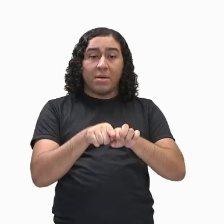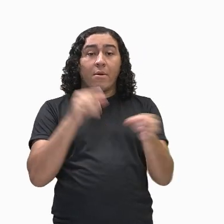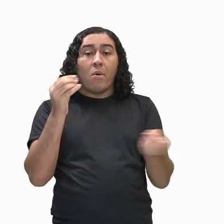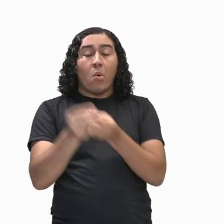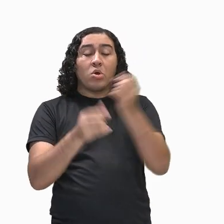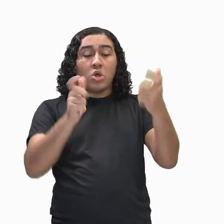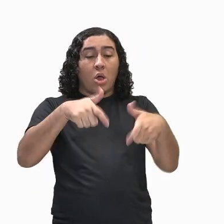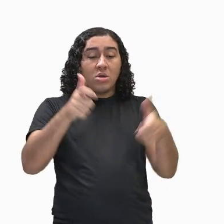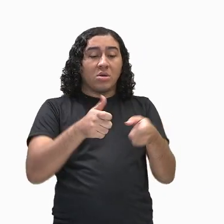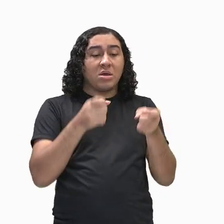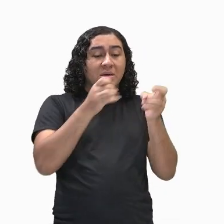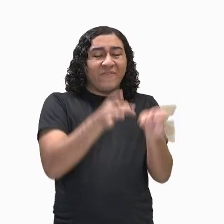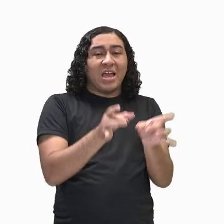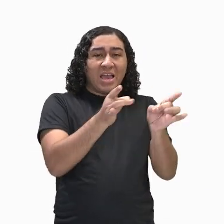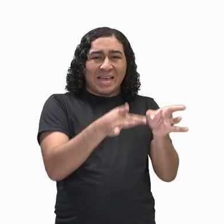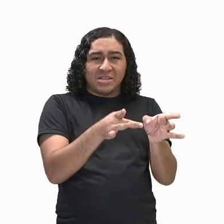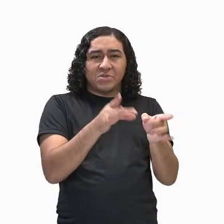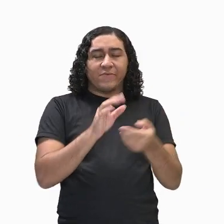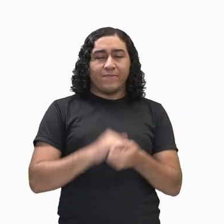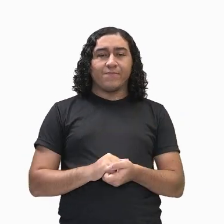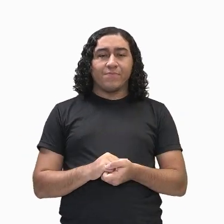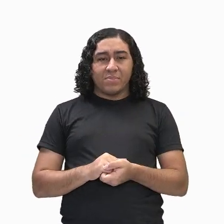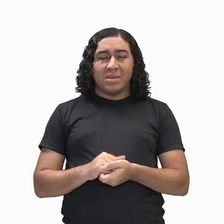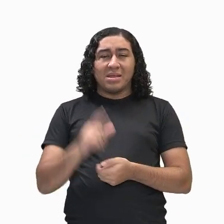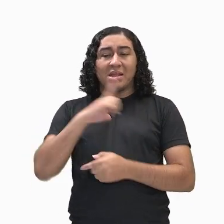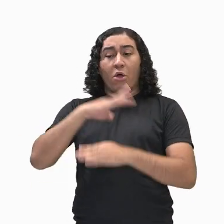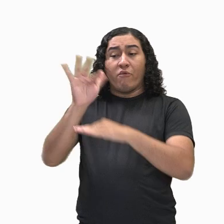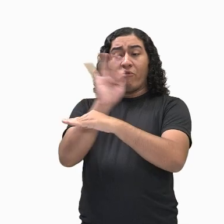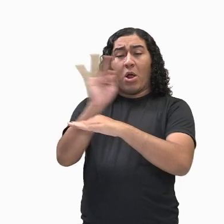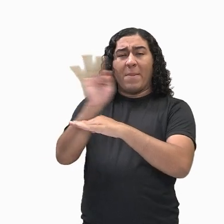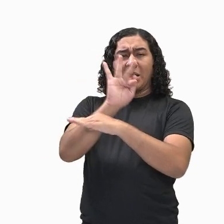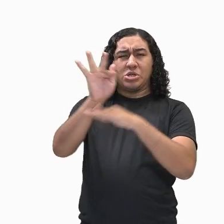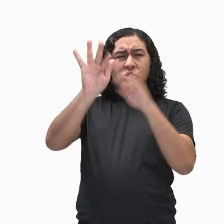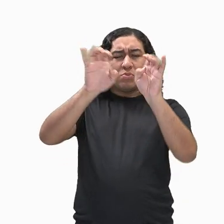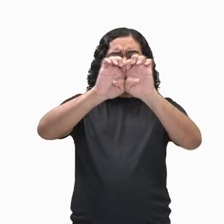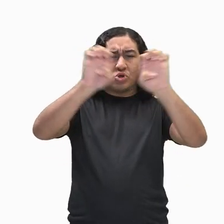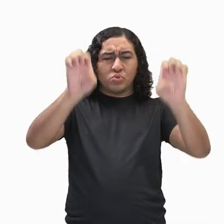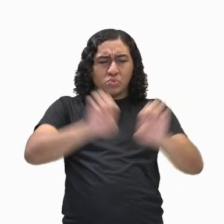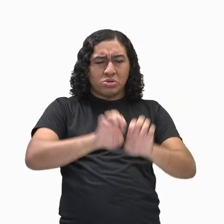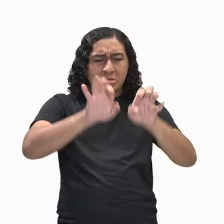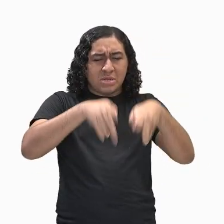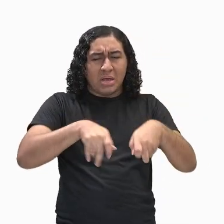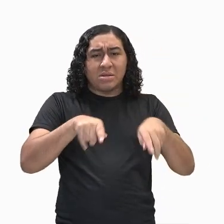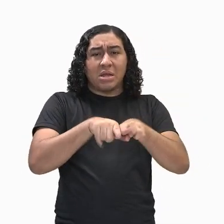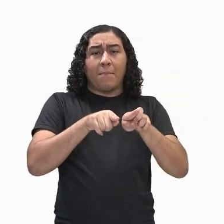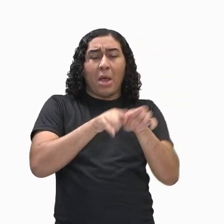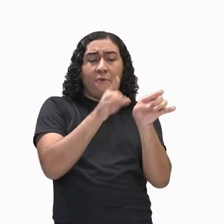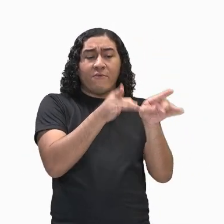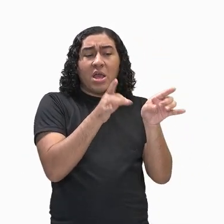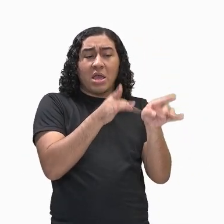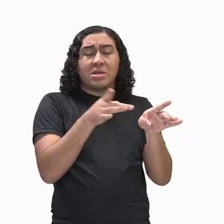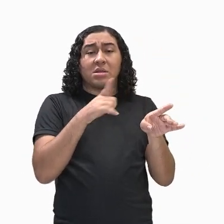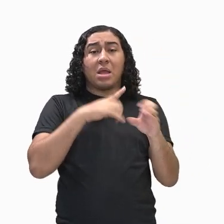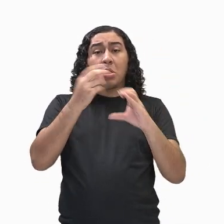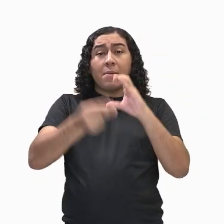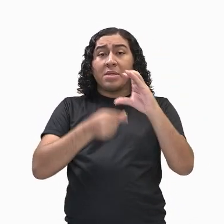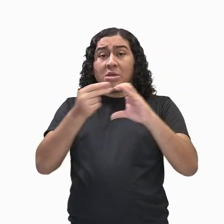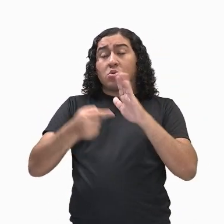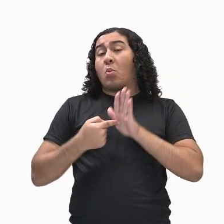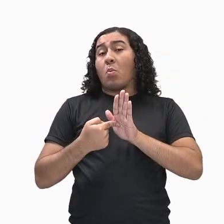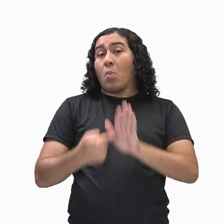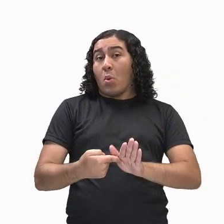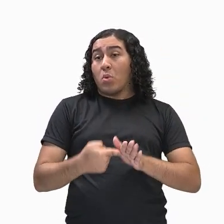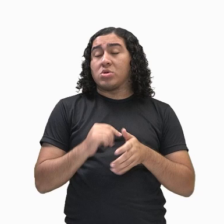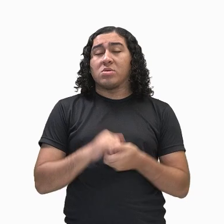vêm trazendo essa crítica desse formalismo exacerbado, desse mercado da arte, que o capitalismo ele vai trazendo, e aí